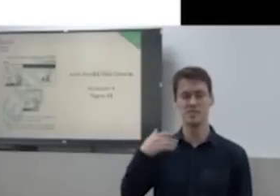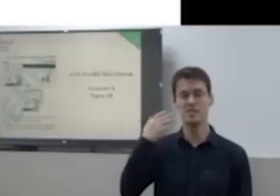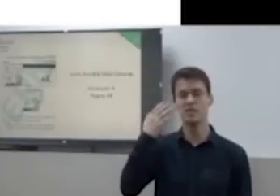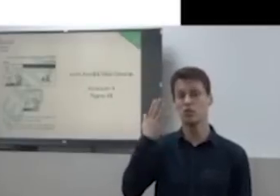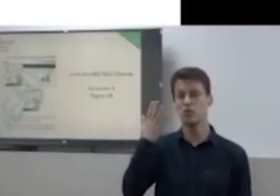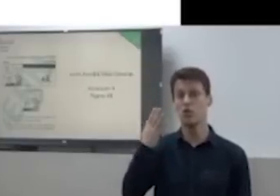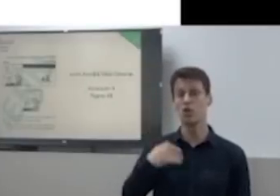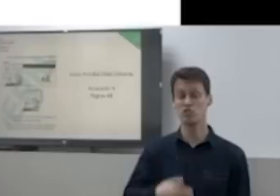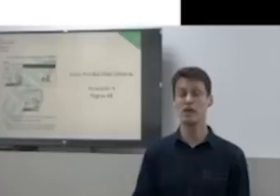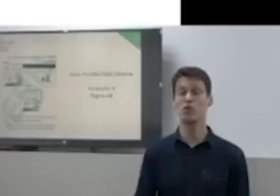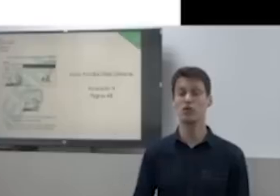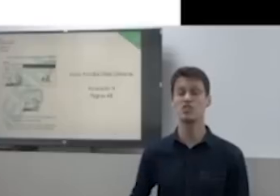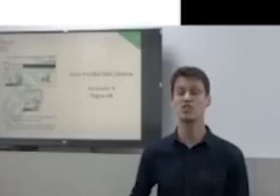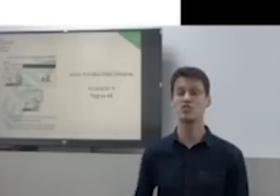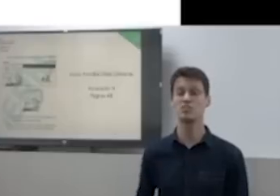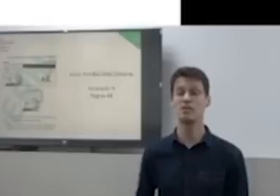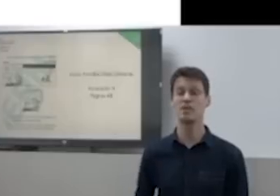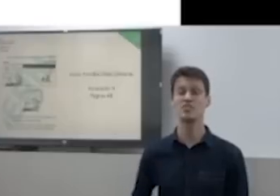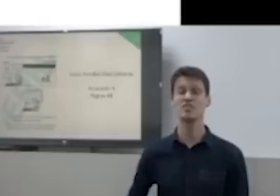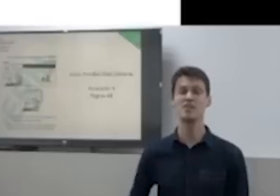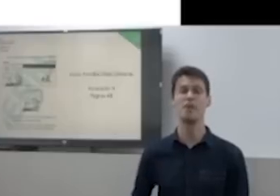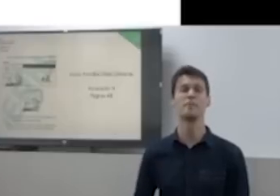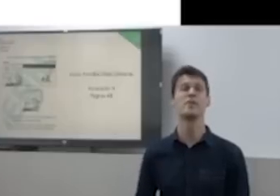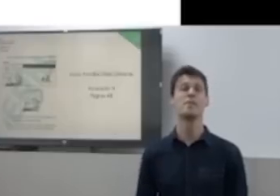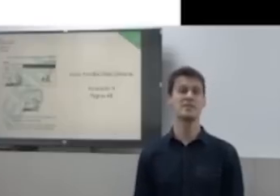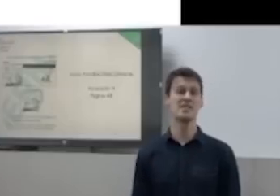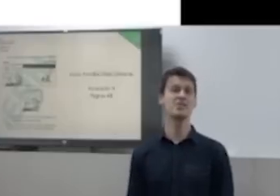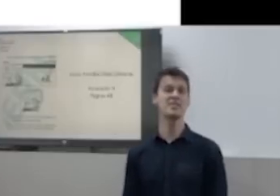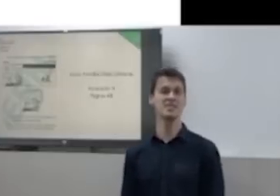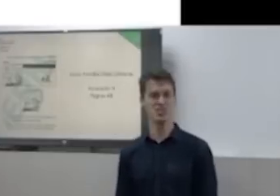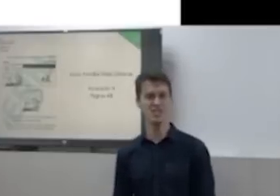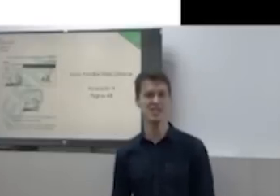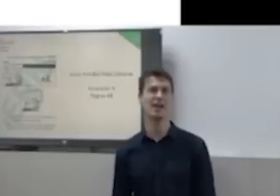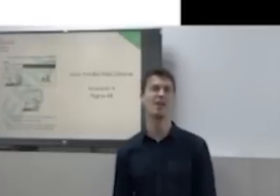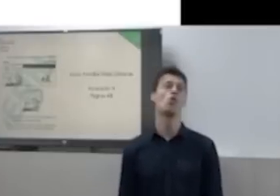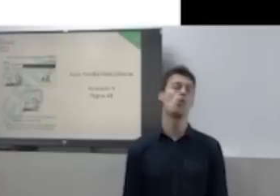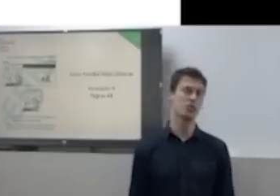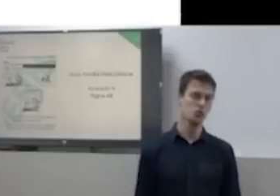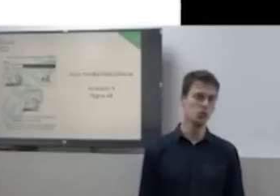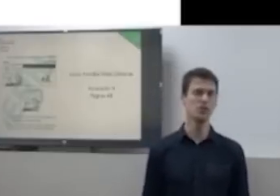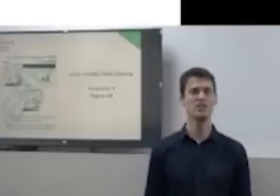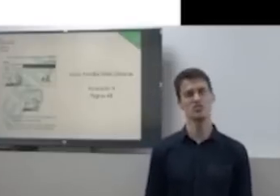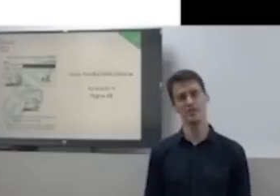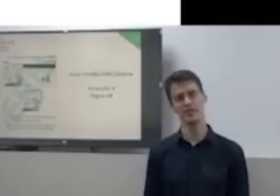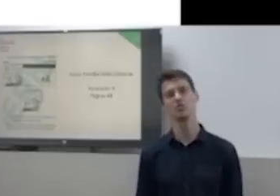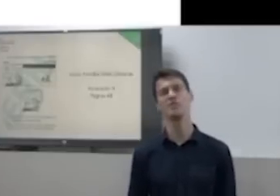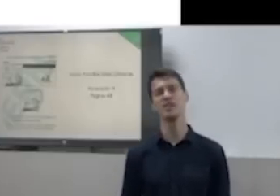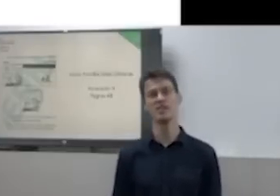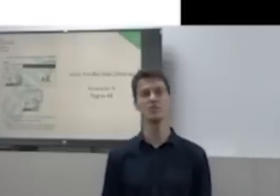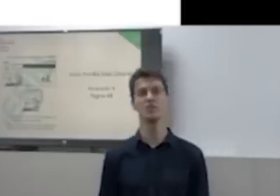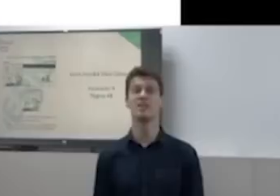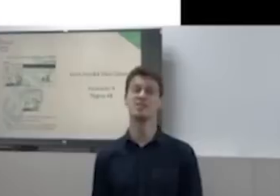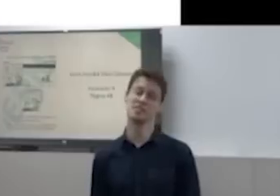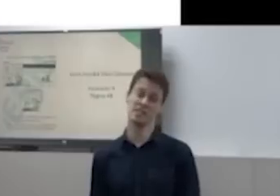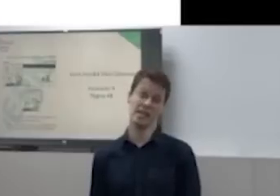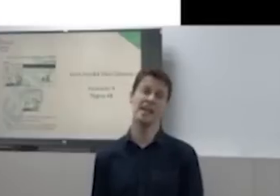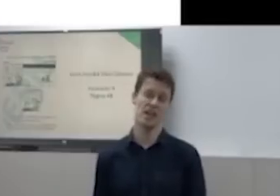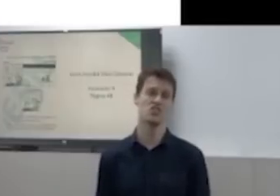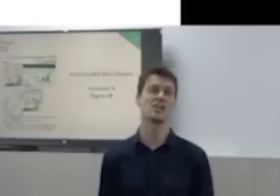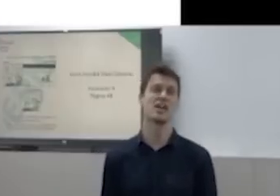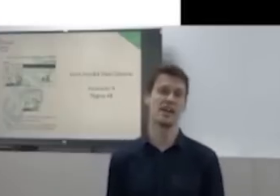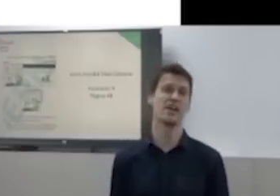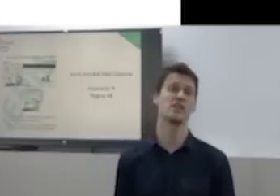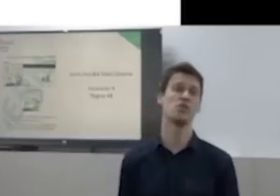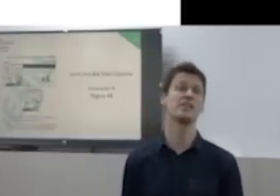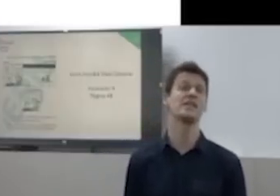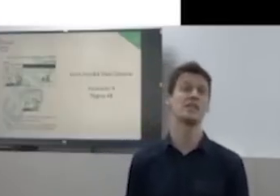elaborar, produzir um óculos para corrigir nossos problemas de visão. Baseado nessa tirinha, o adulto questionando o menino que